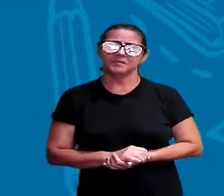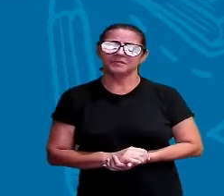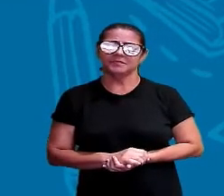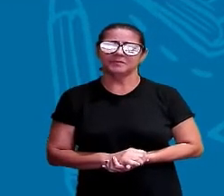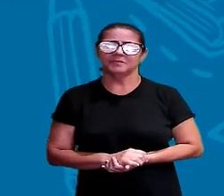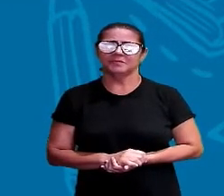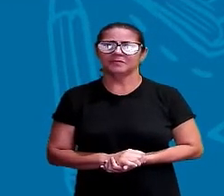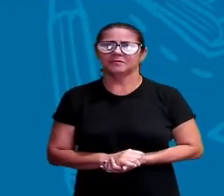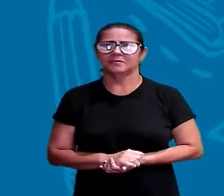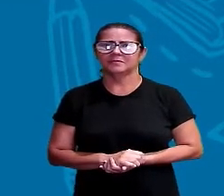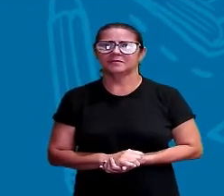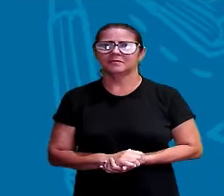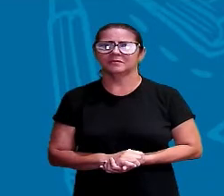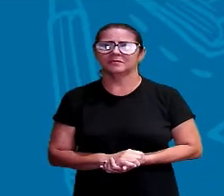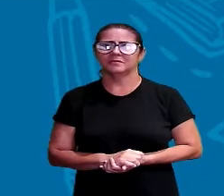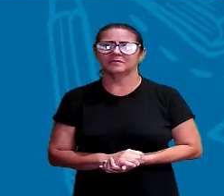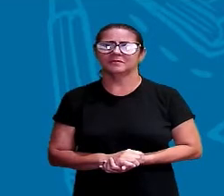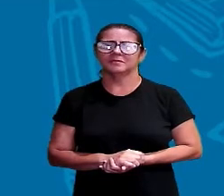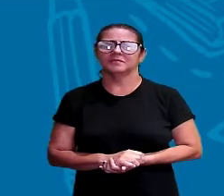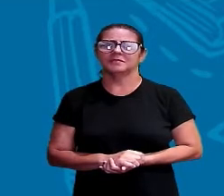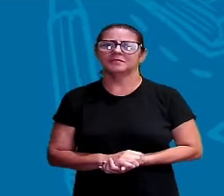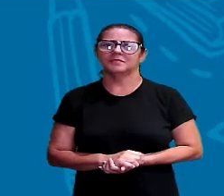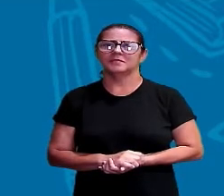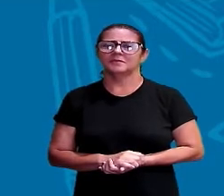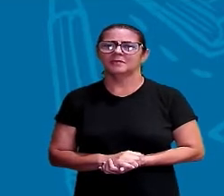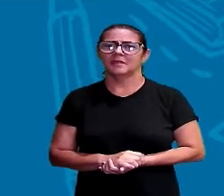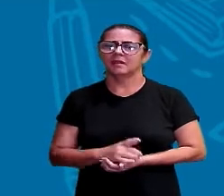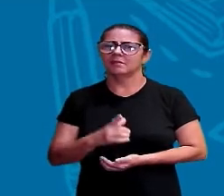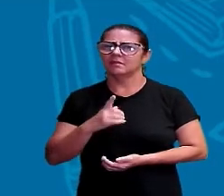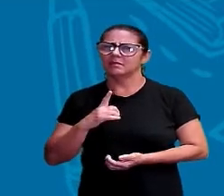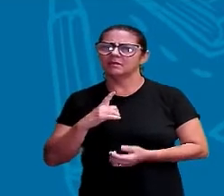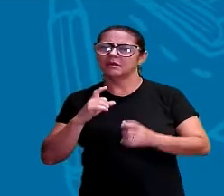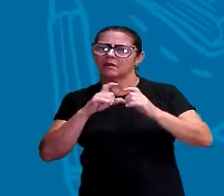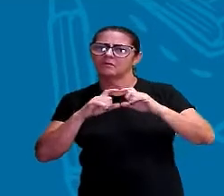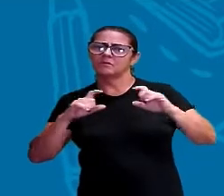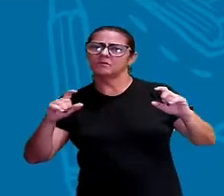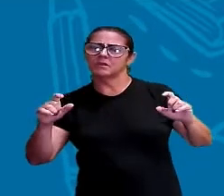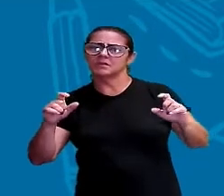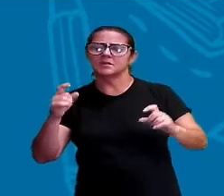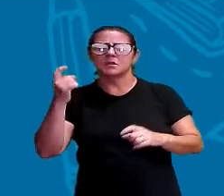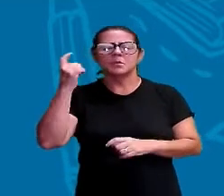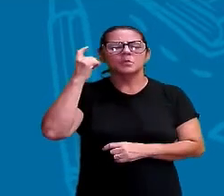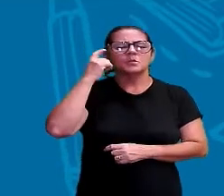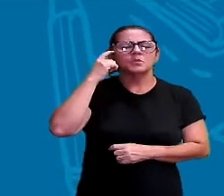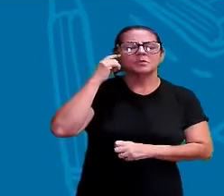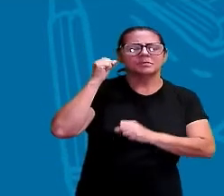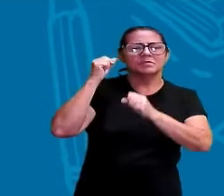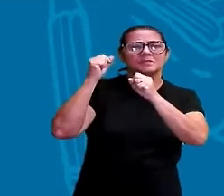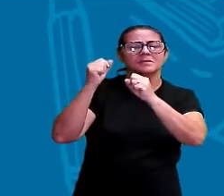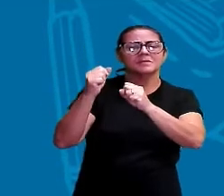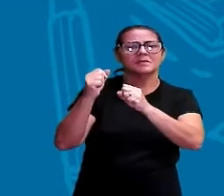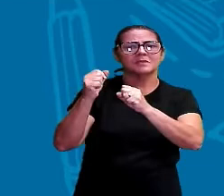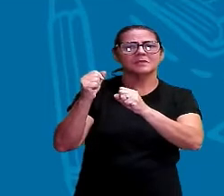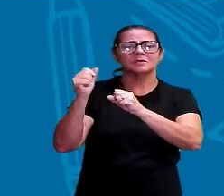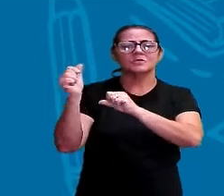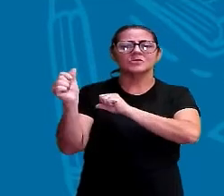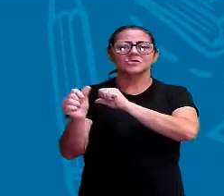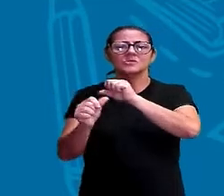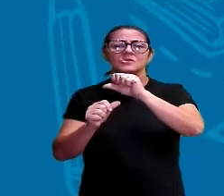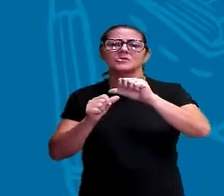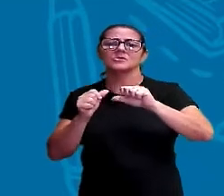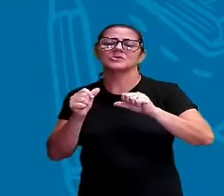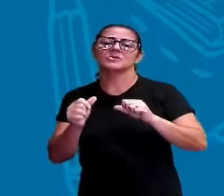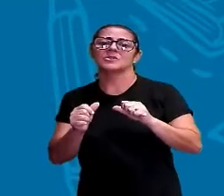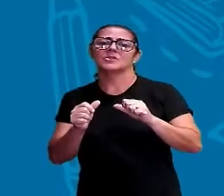imagination makes us infinite. Então a gente tem o poder da imaginação nos torna,